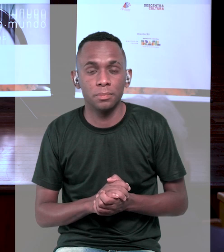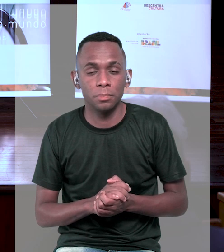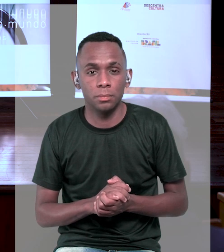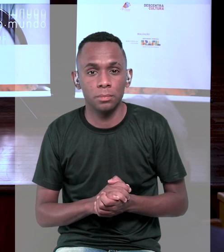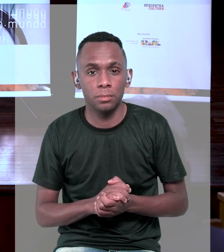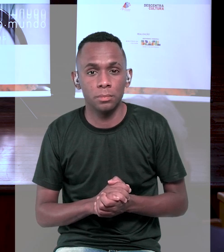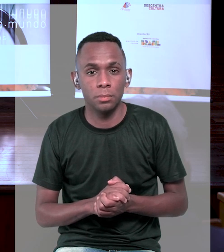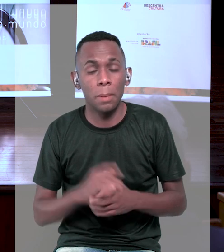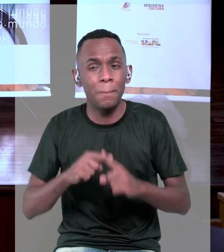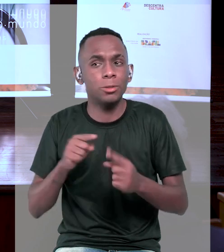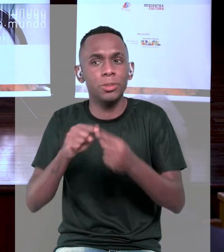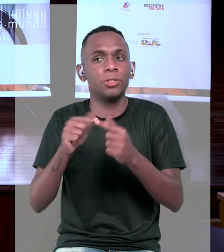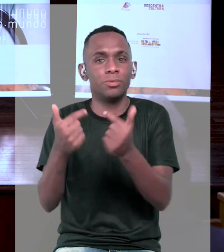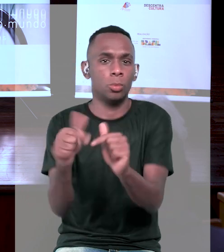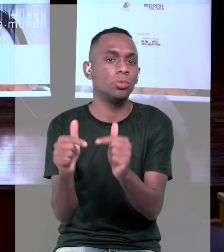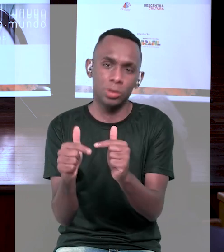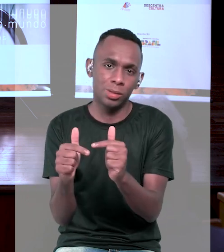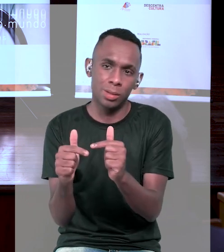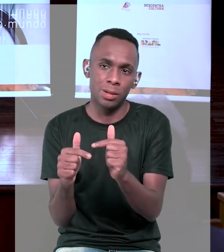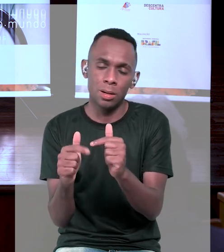Ou sem querer.